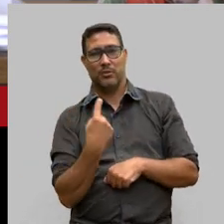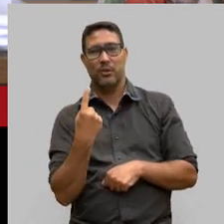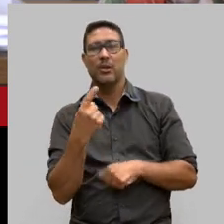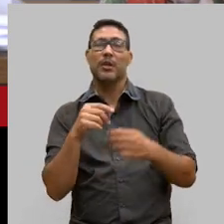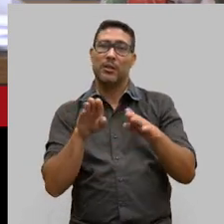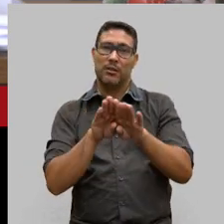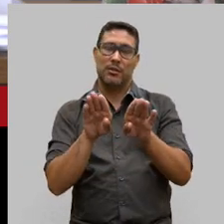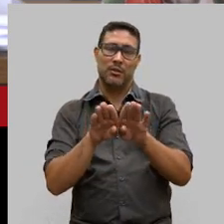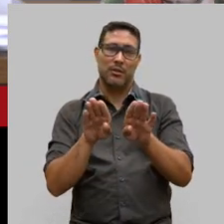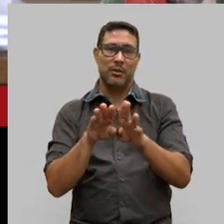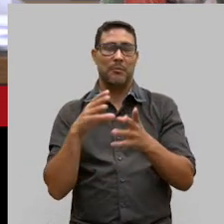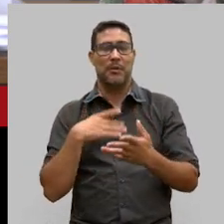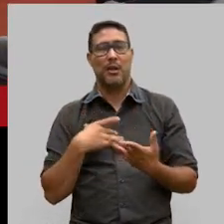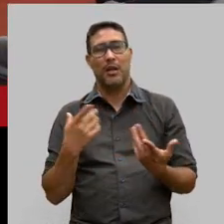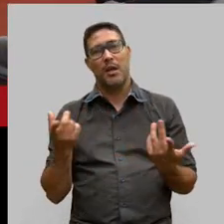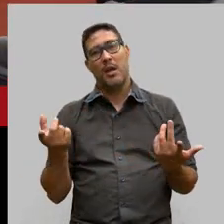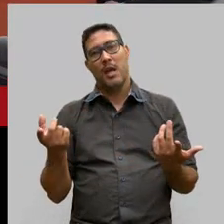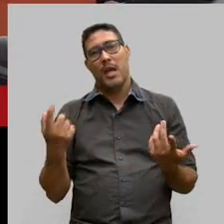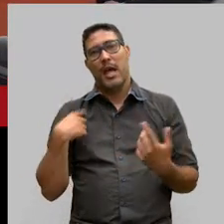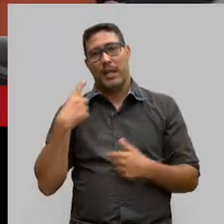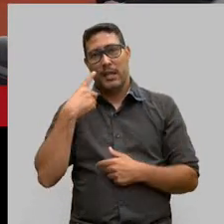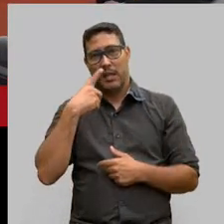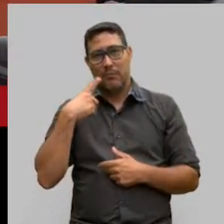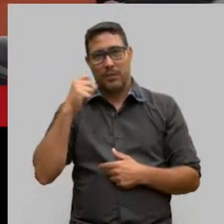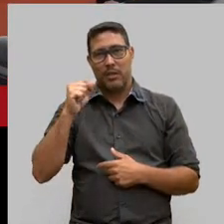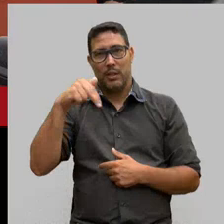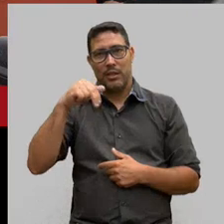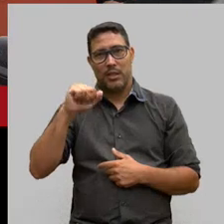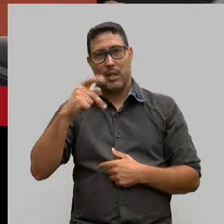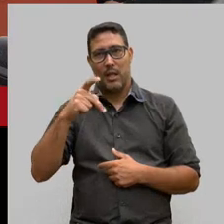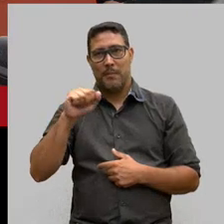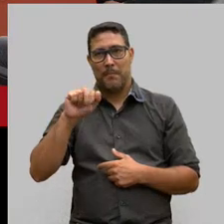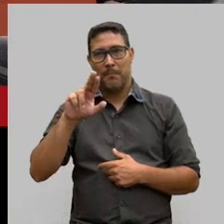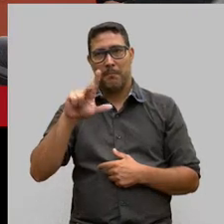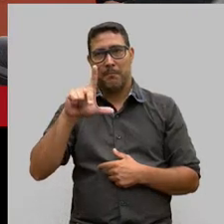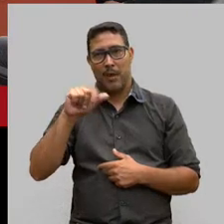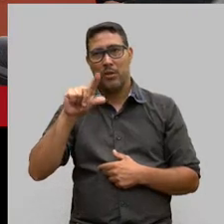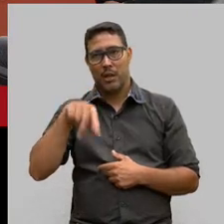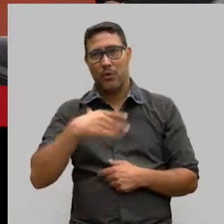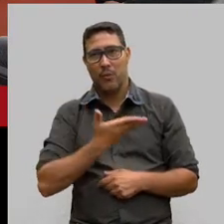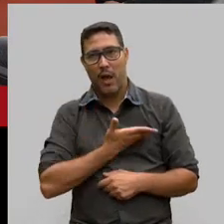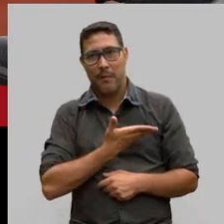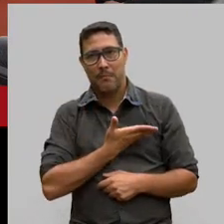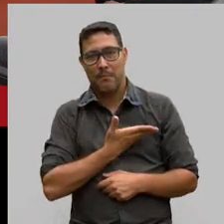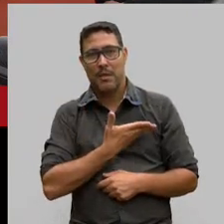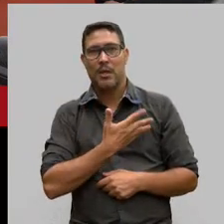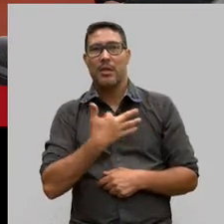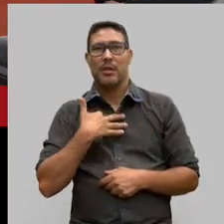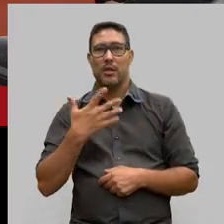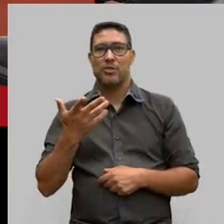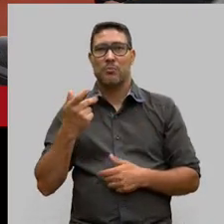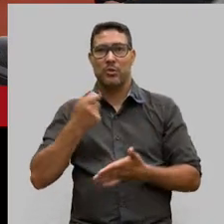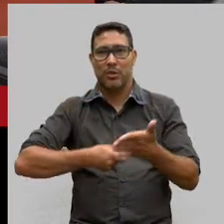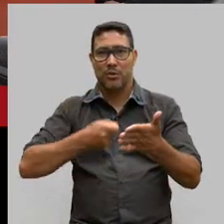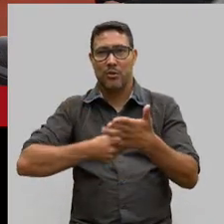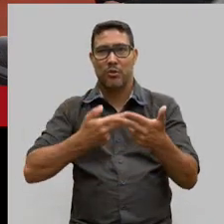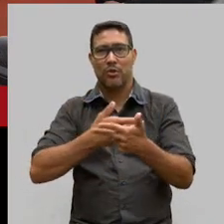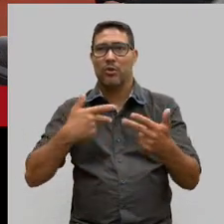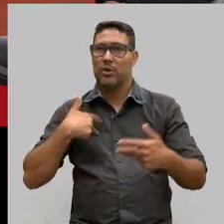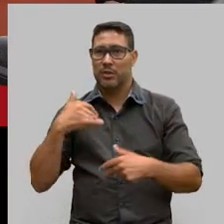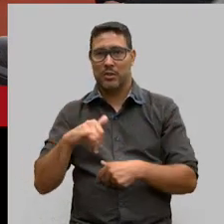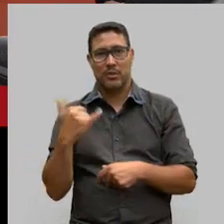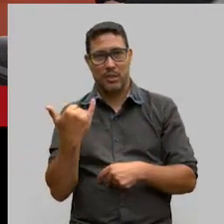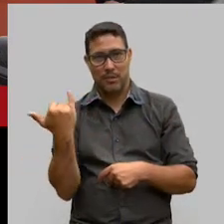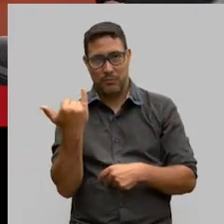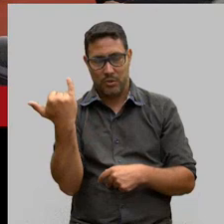Paula que é uma amiga parceira de muitas lutas importantes né E também nesta pauta